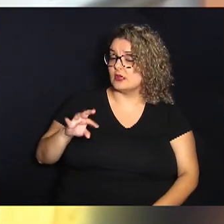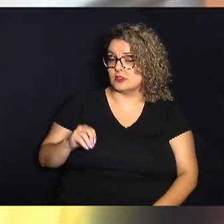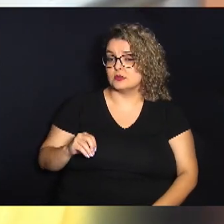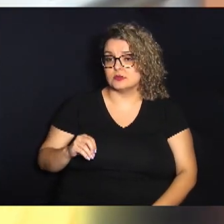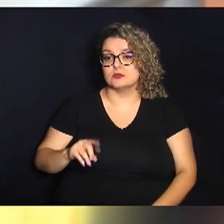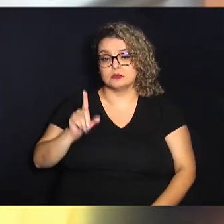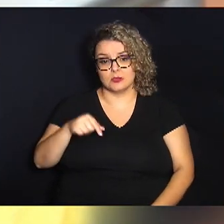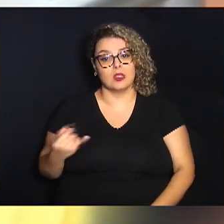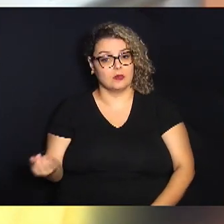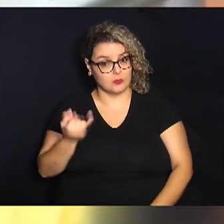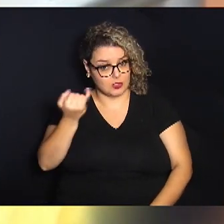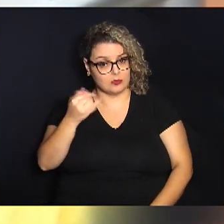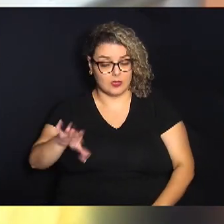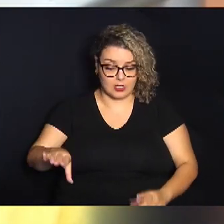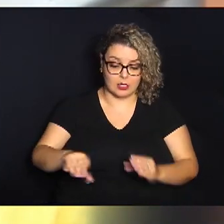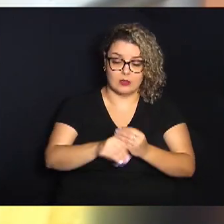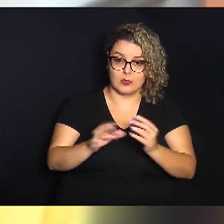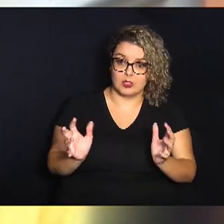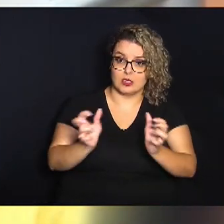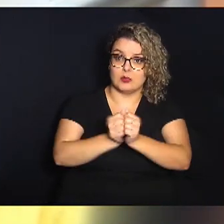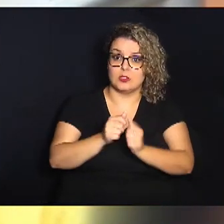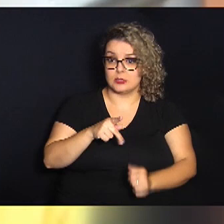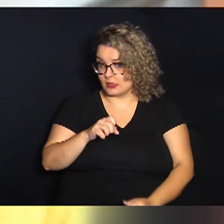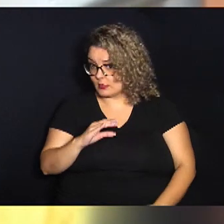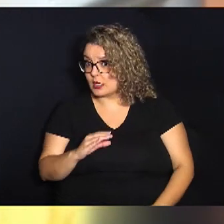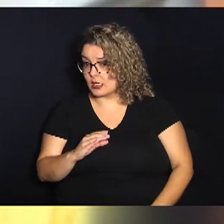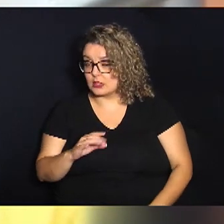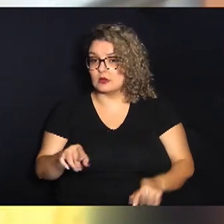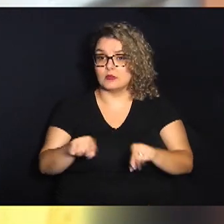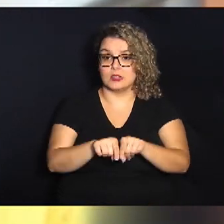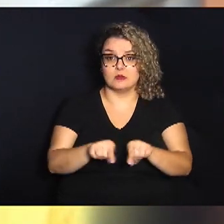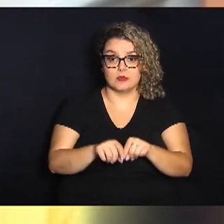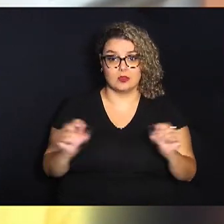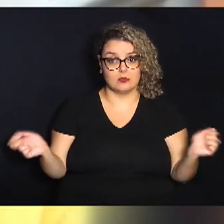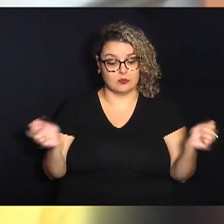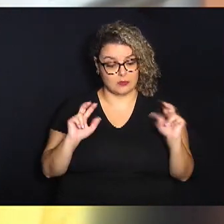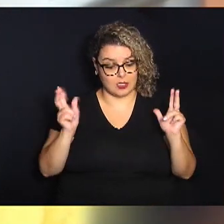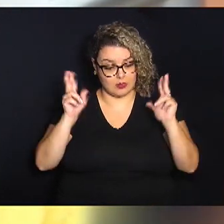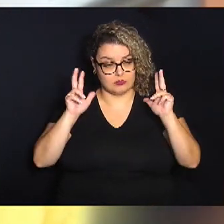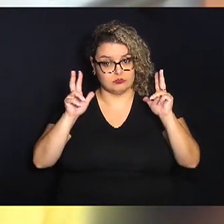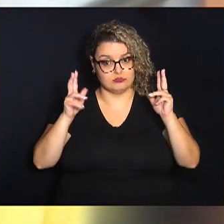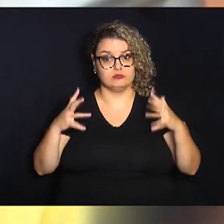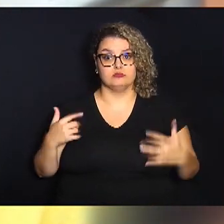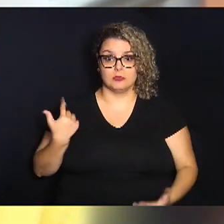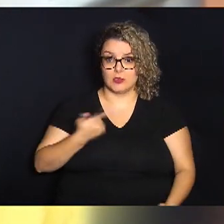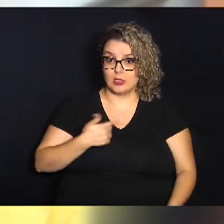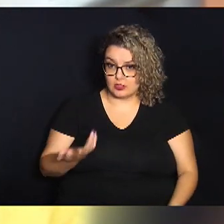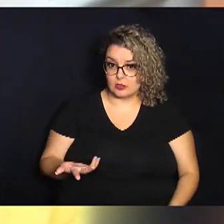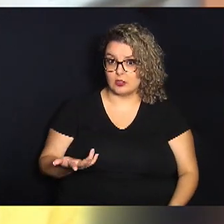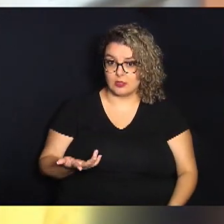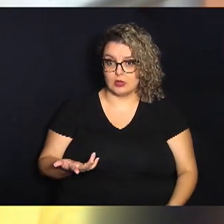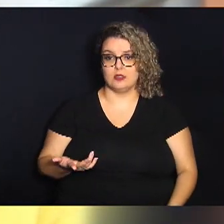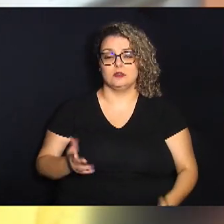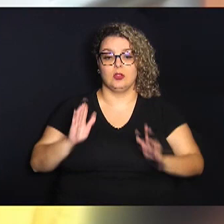fundamental. Ele agrega essa questão da PEC, né? Mas é o que chama, né, a atenção das pessoas,